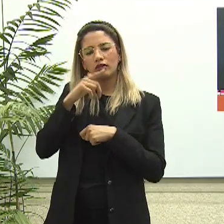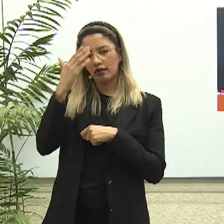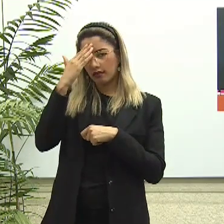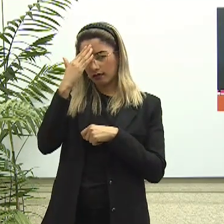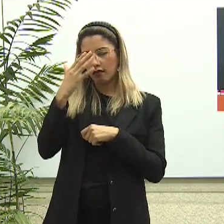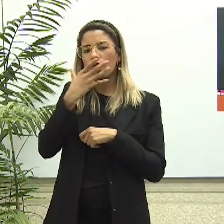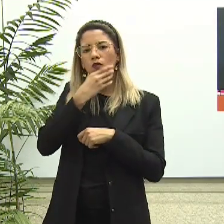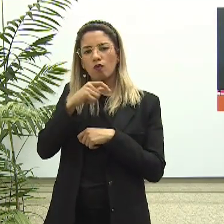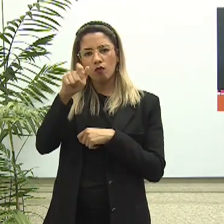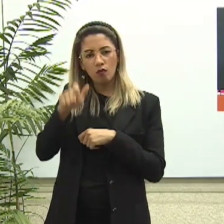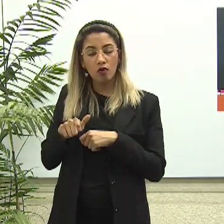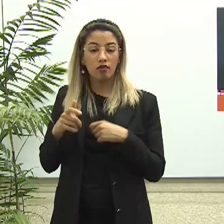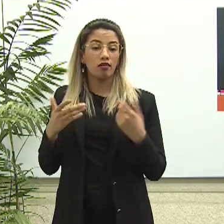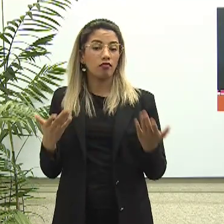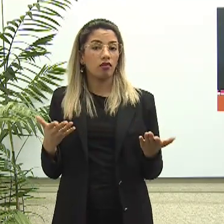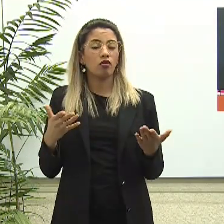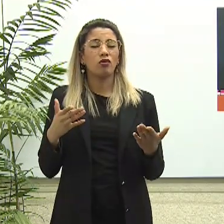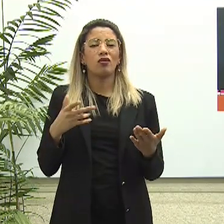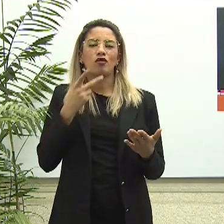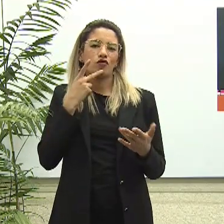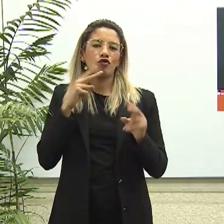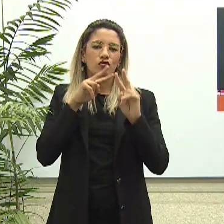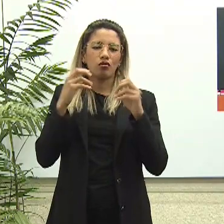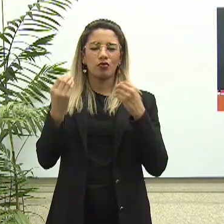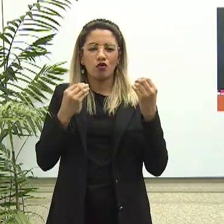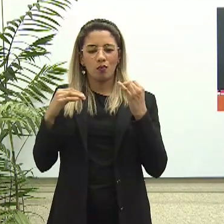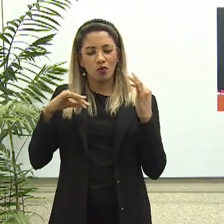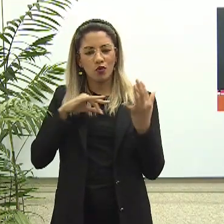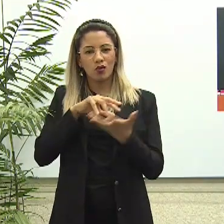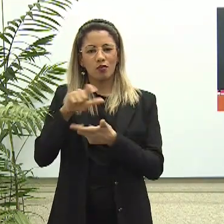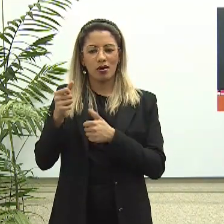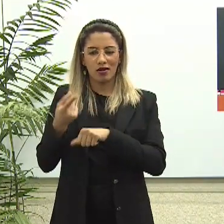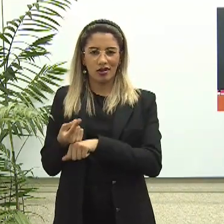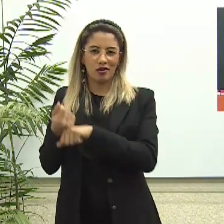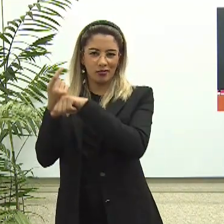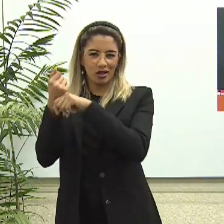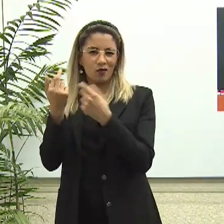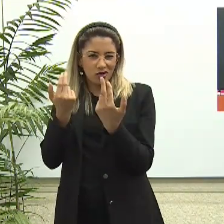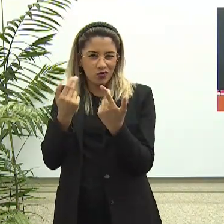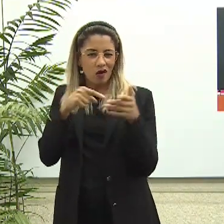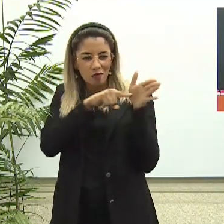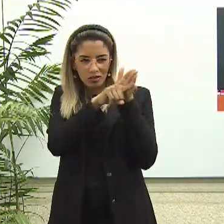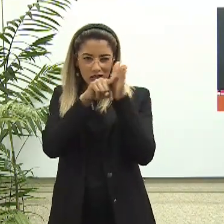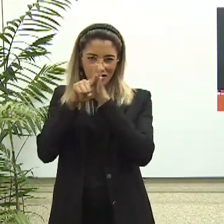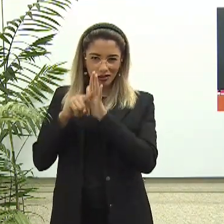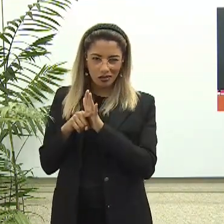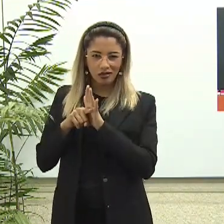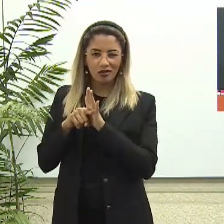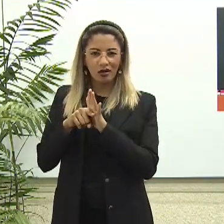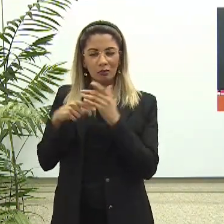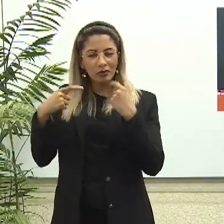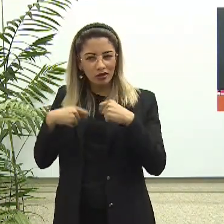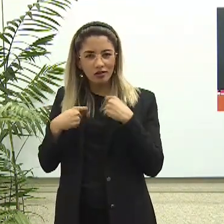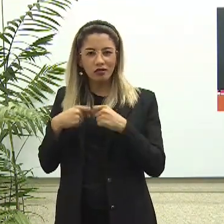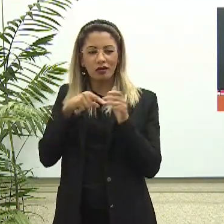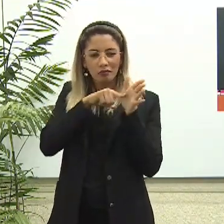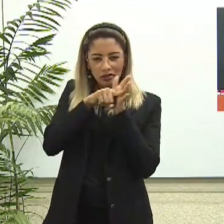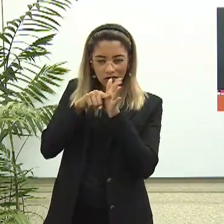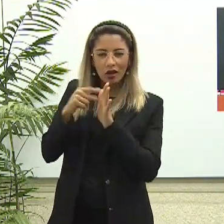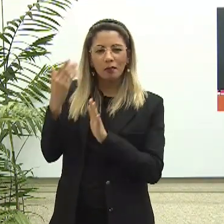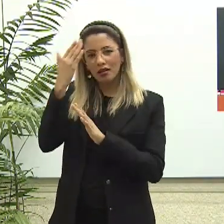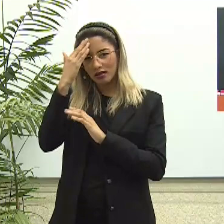faz tempo que o centro Global diz muito pouco sobre o que é o capital porque a própria dinâmica do Capital descentralizou espaços de contradição